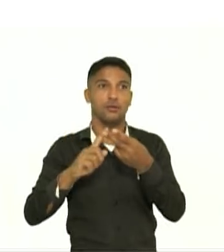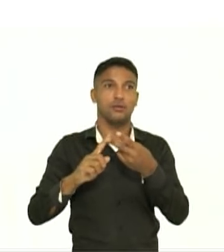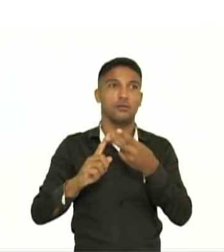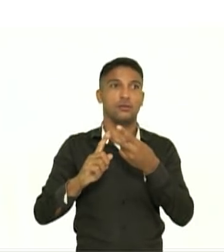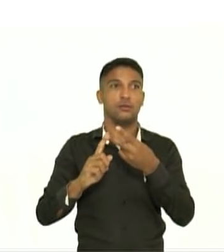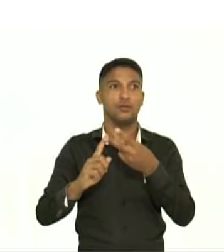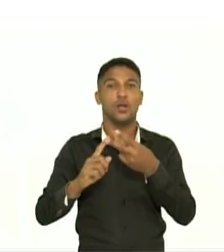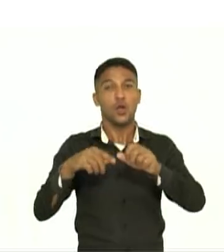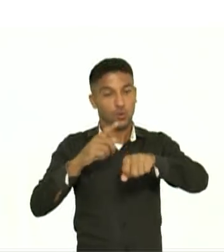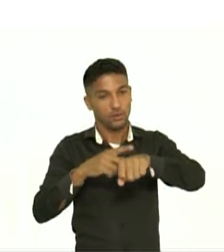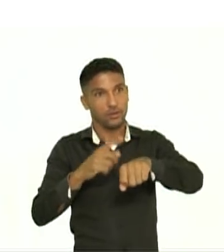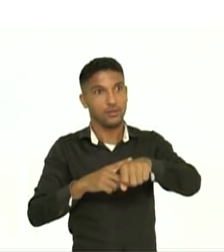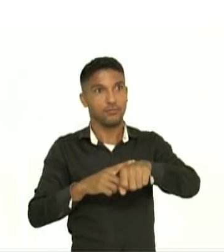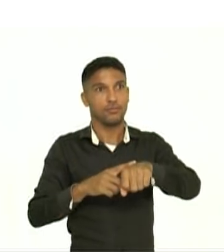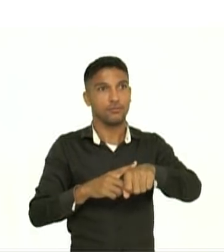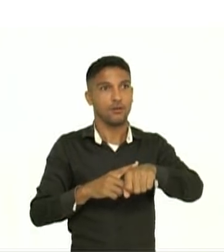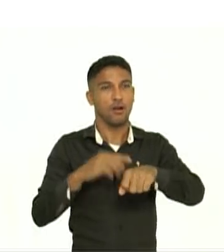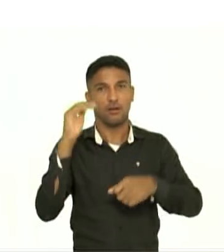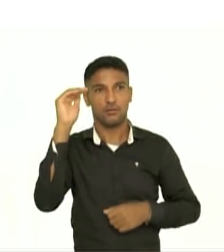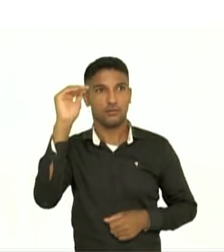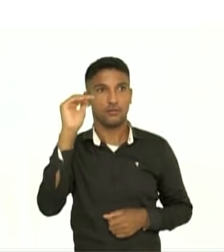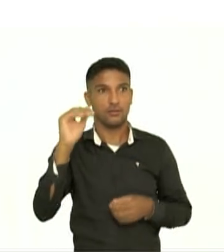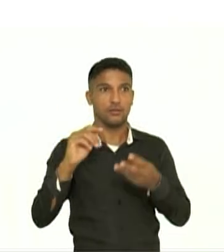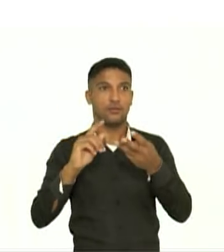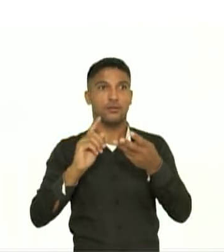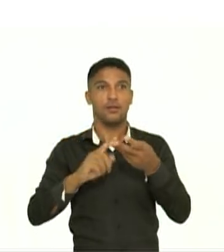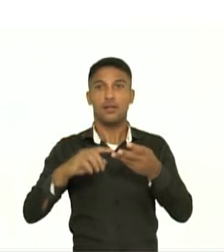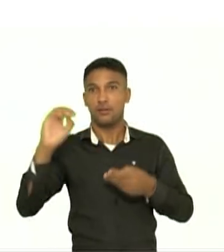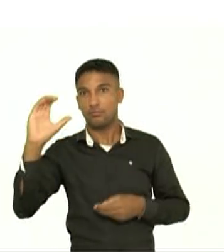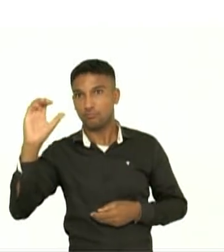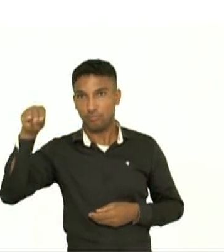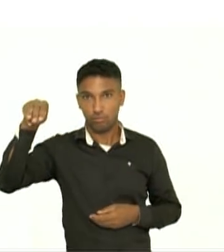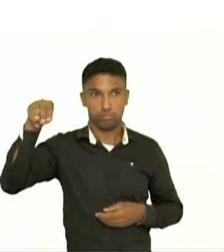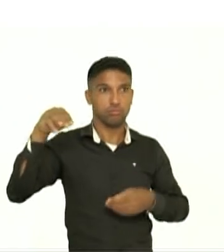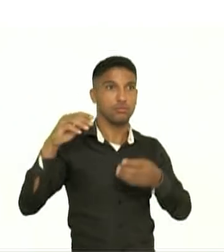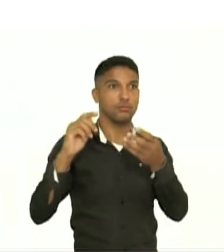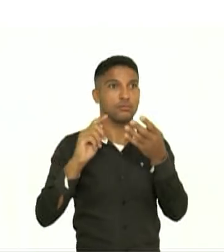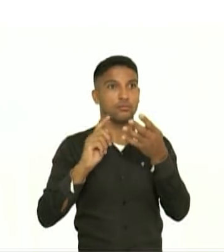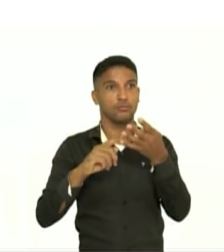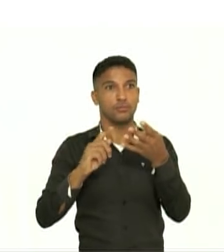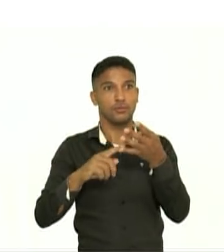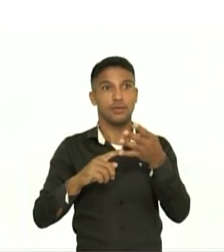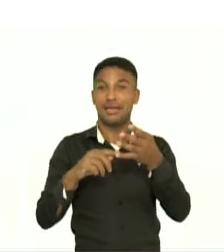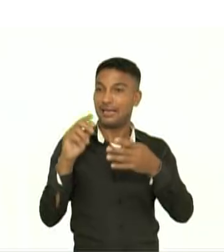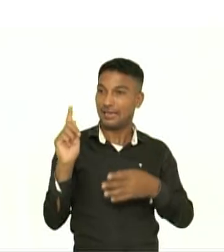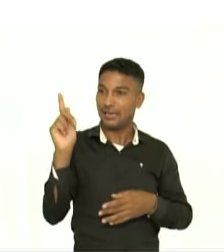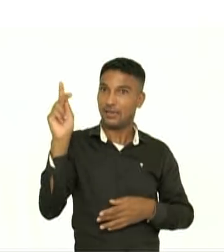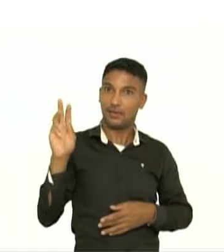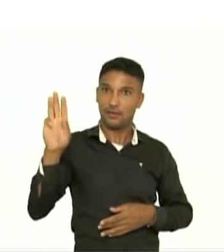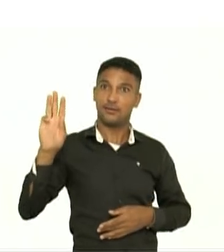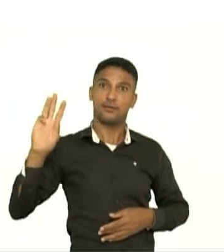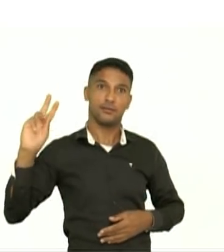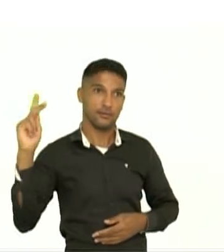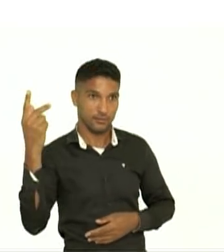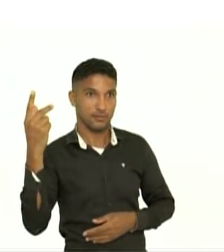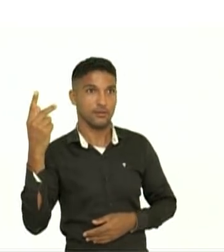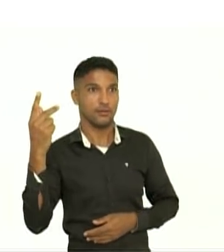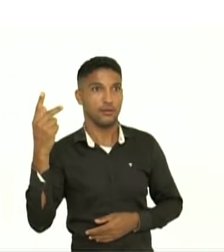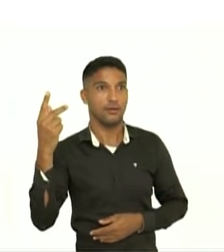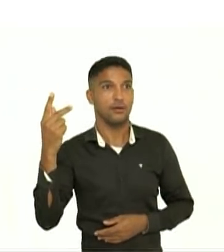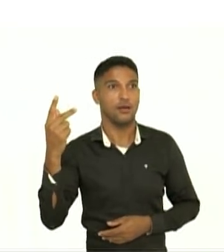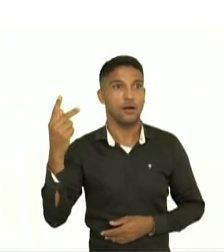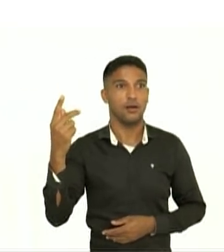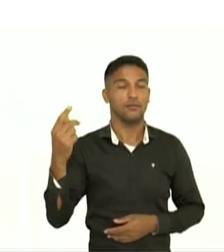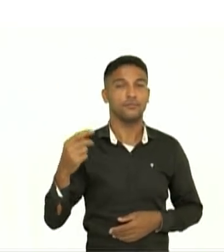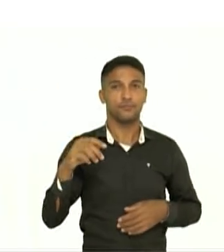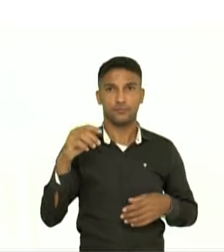pressão e a corrente elétrica. São alguns exemplos de grandezas físicas escalares. Então, se teria a massa, eu